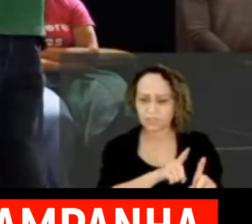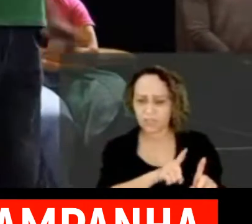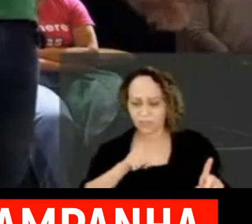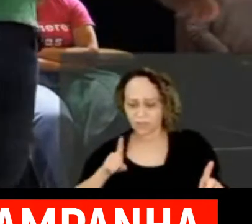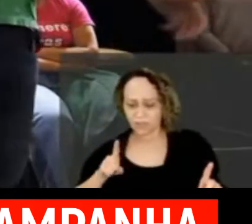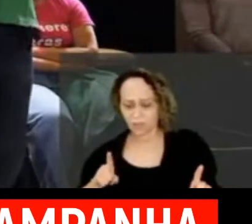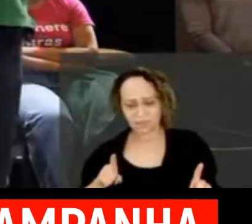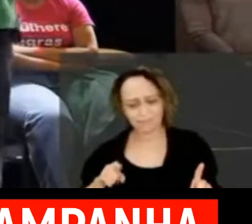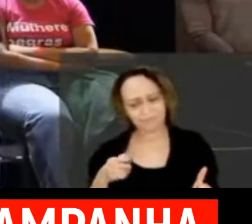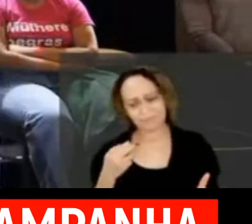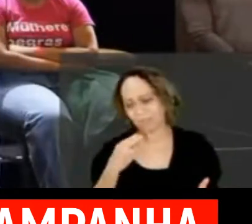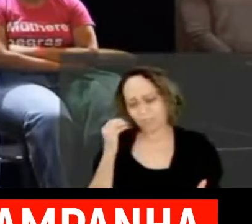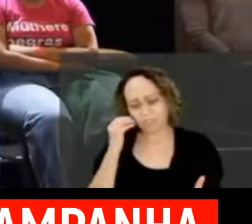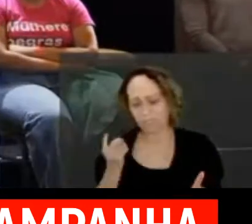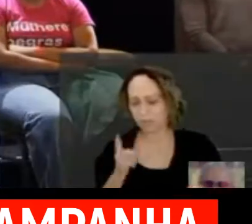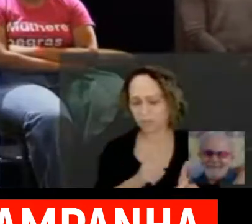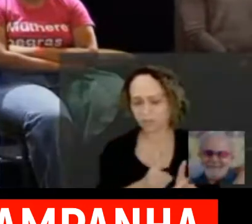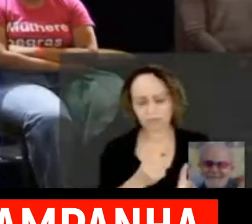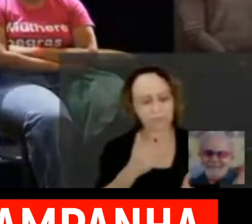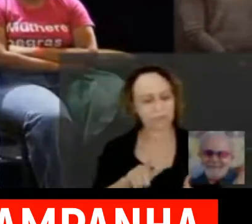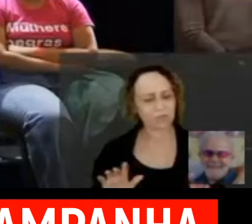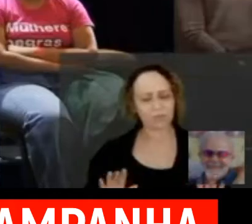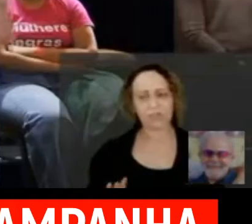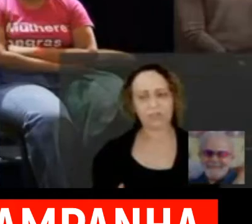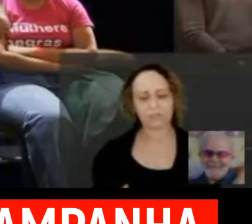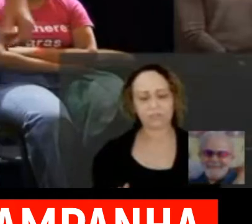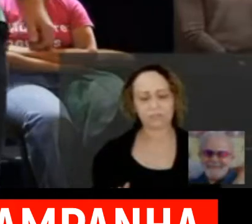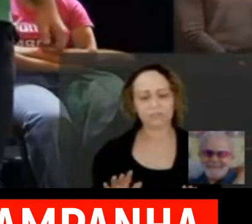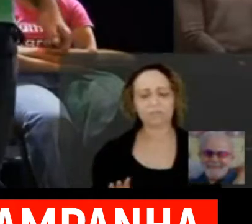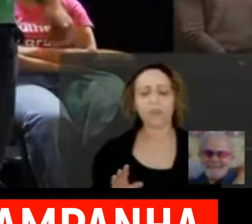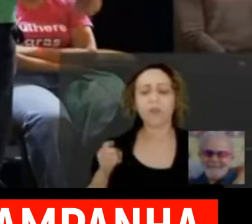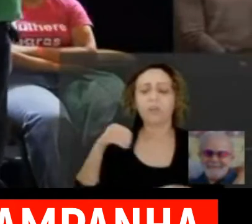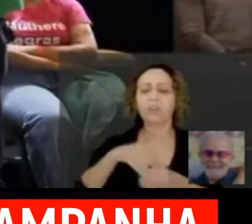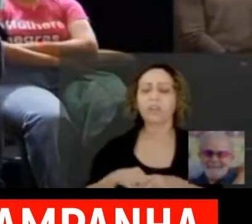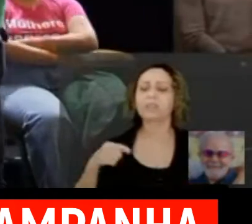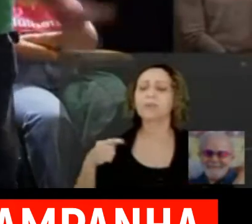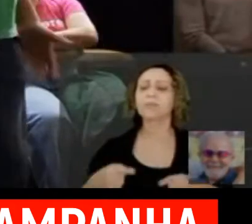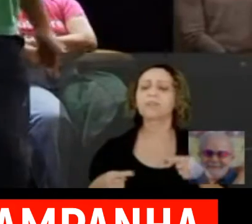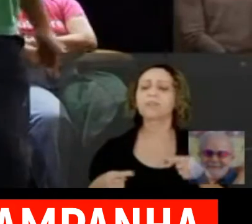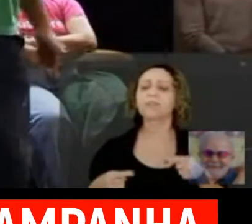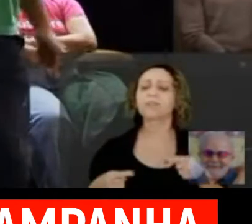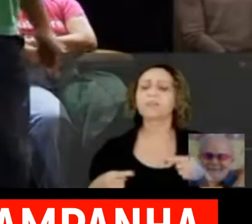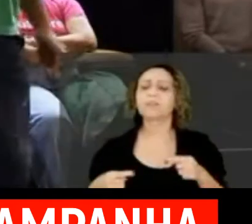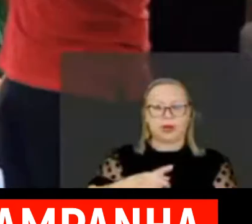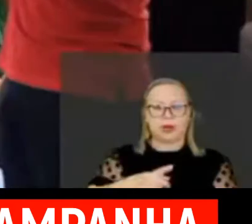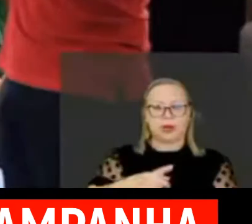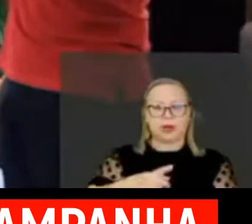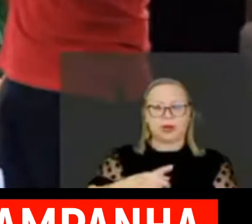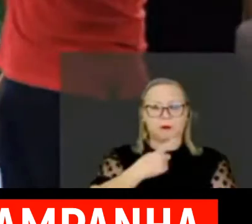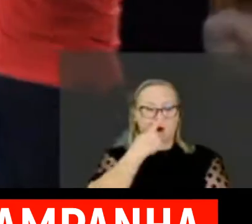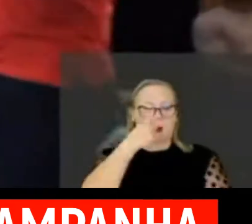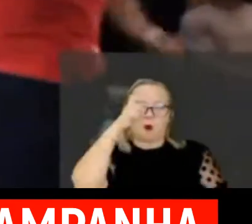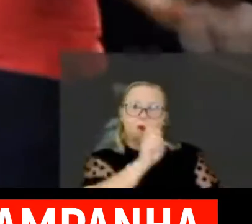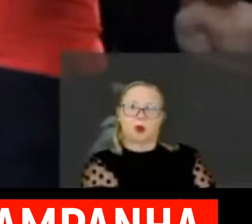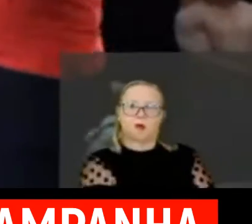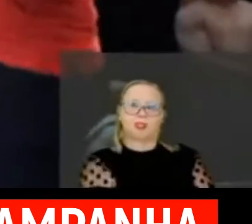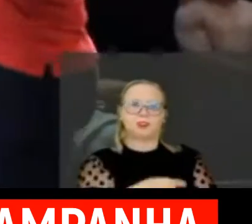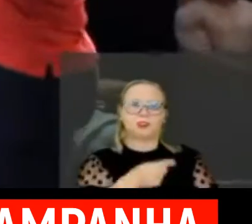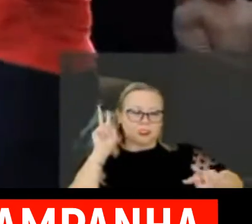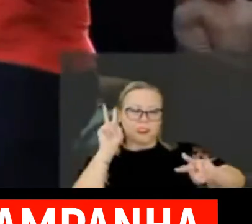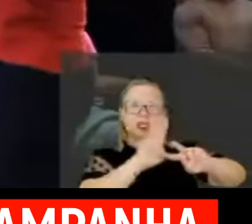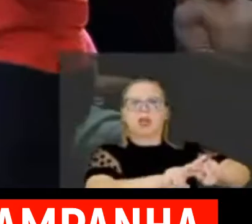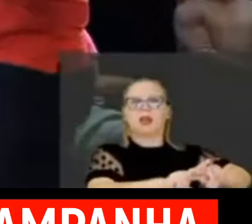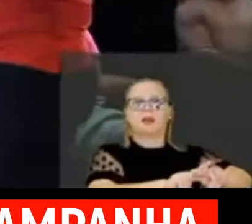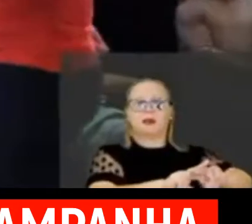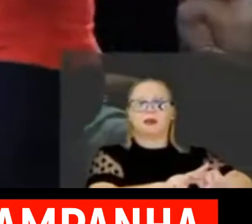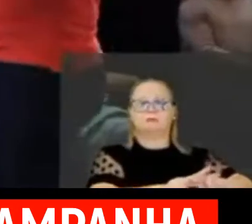social, política e moral da sociedade brasileira, ameaçada que está pela extrema-direita bolsonarista. De acordo com o